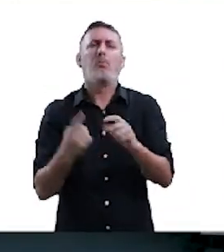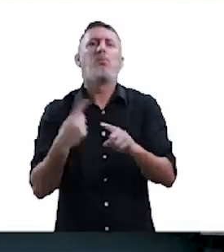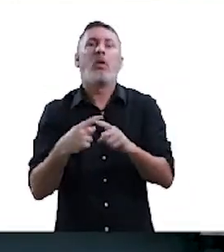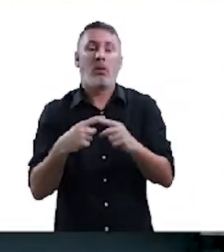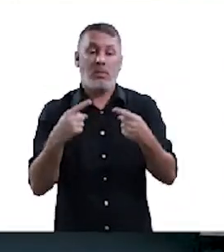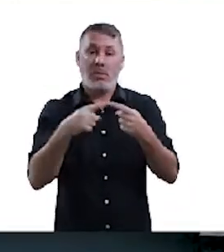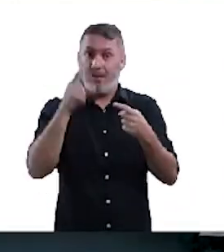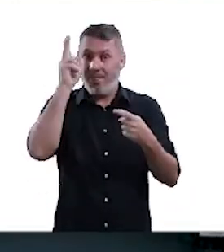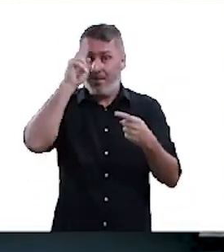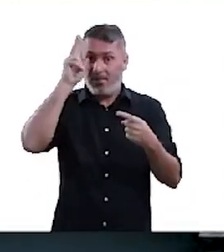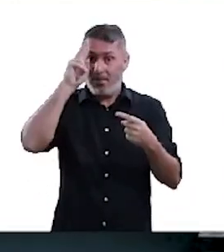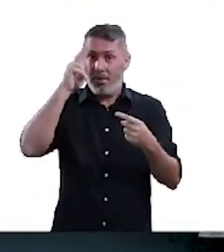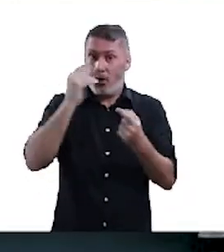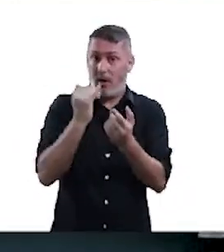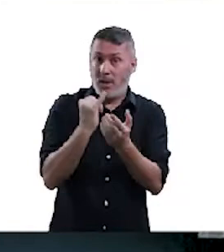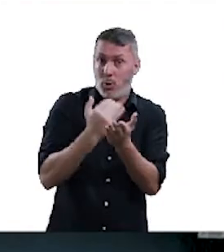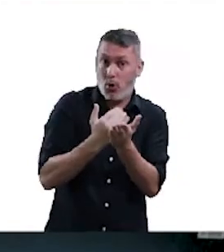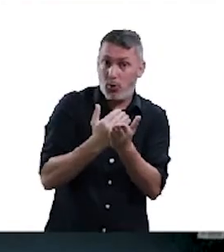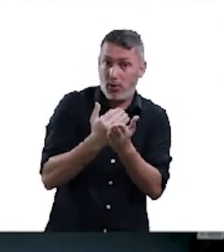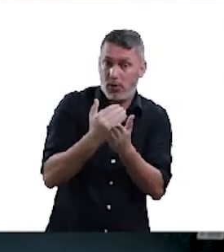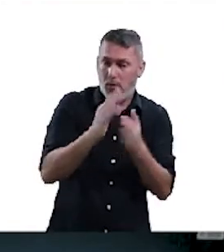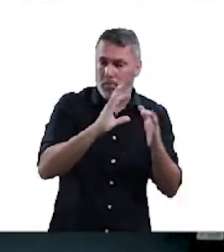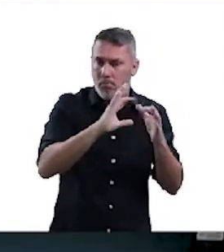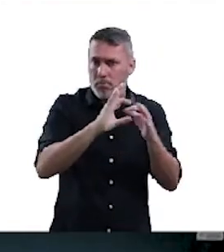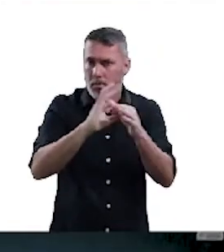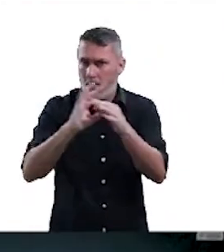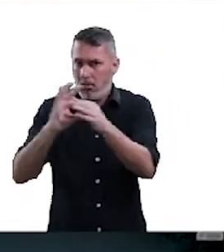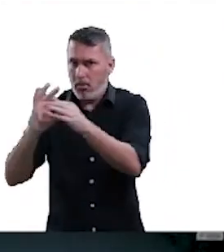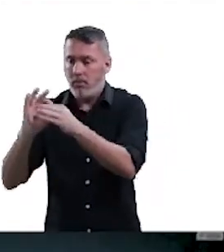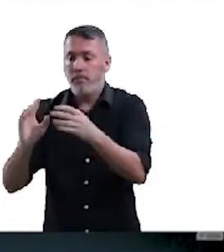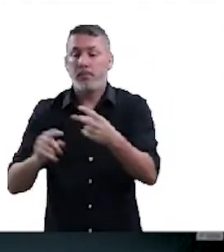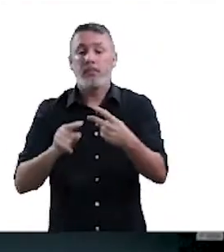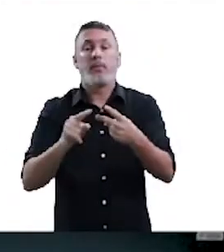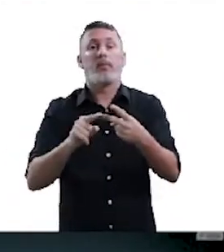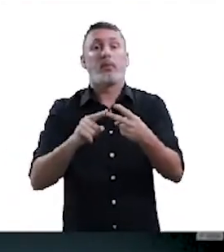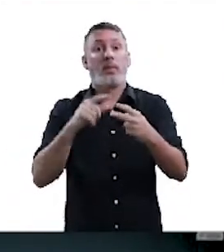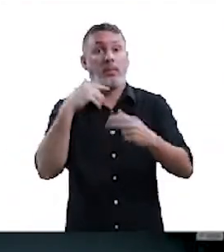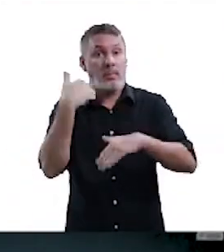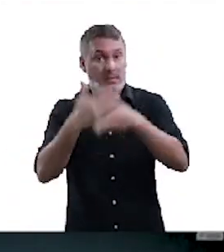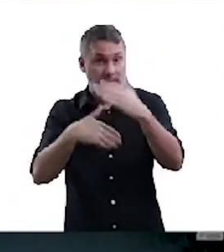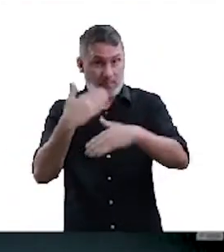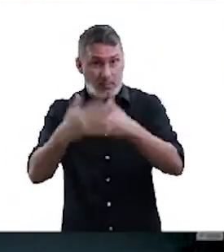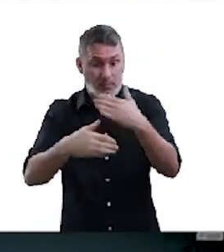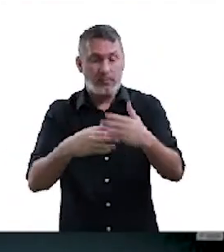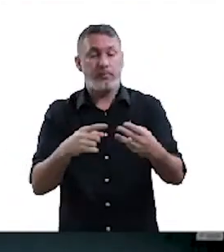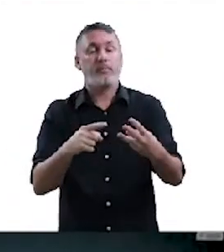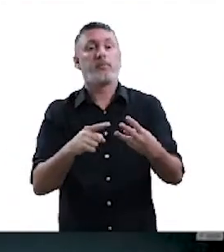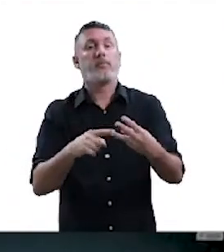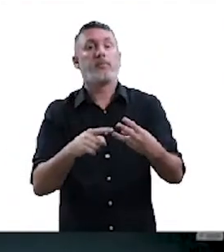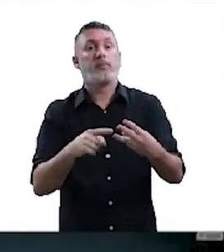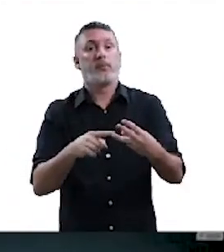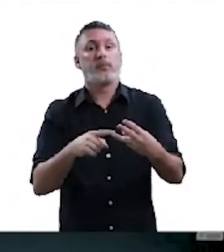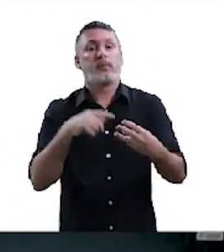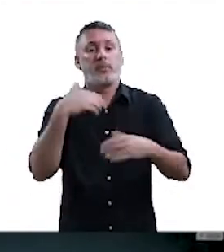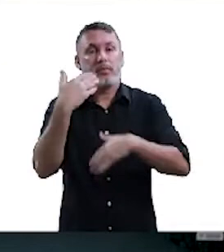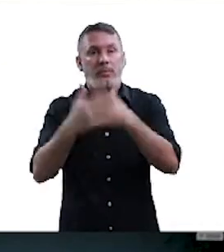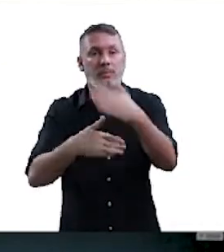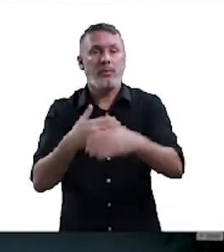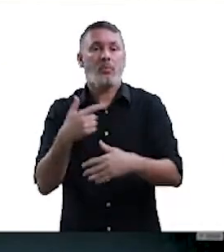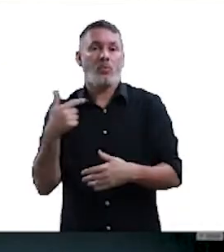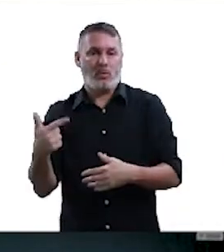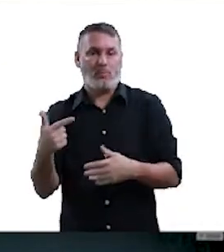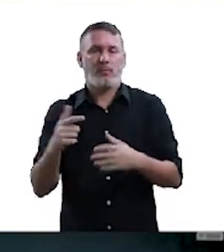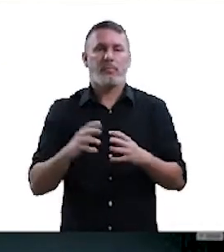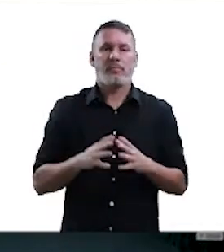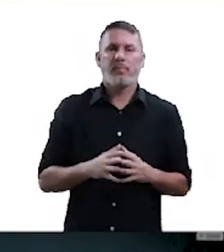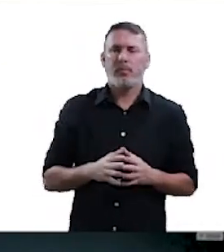lembra lá na introdução. A segunda eu vou utilizar no desenvolvimento 1 e a terceira eu vou utilizar no desenvolvimento 2.